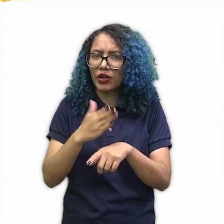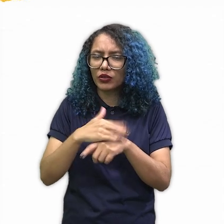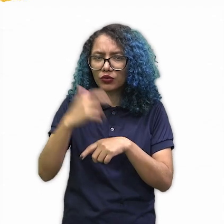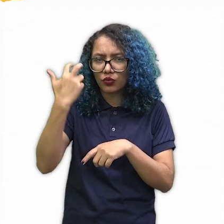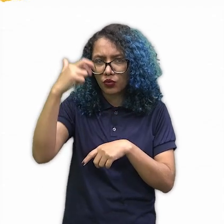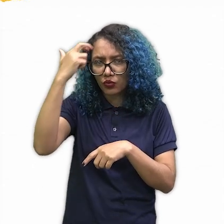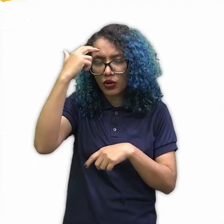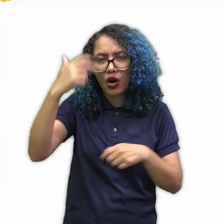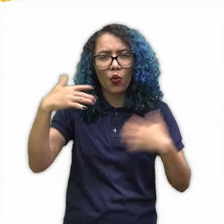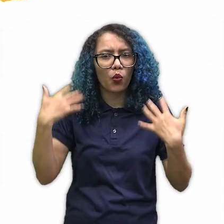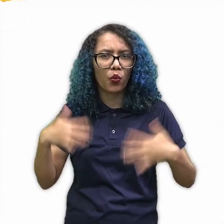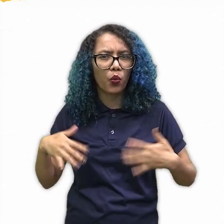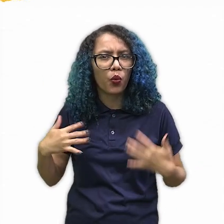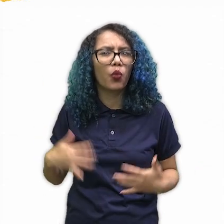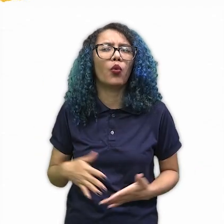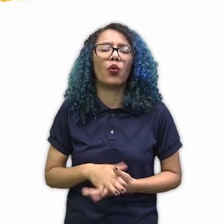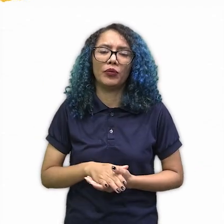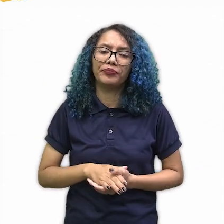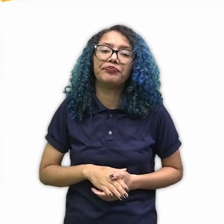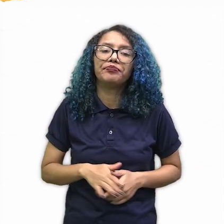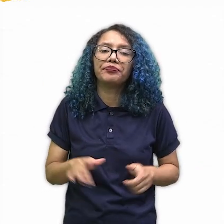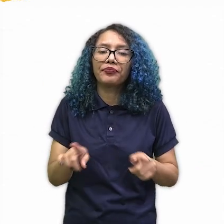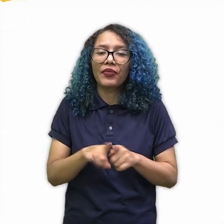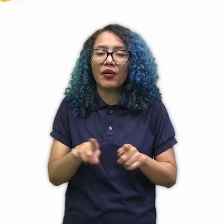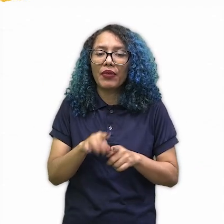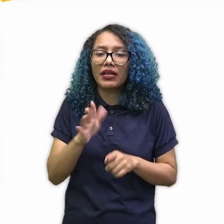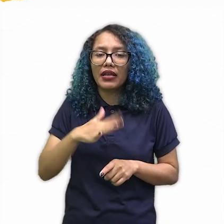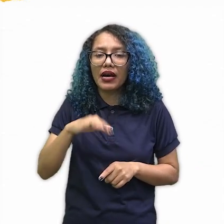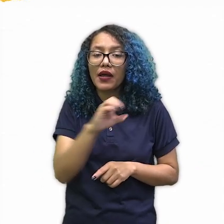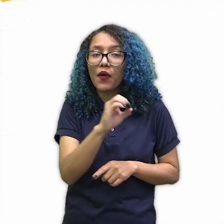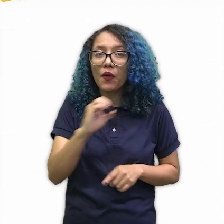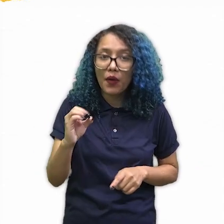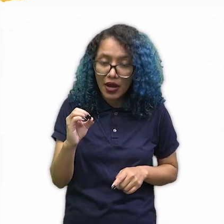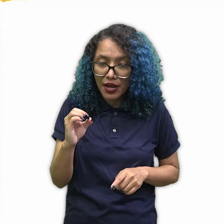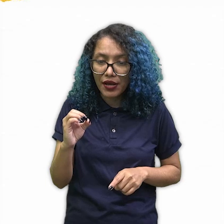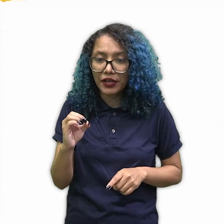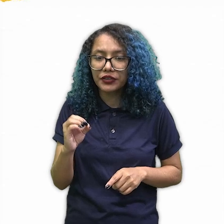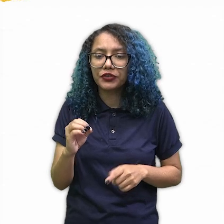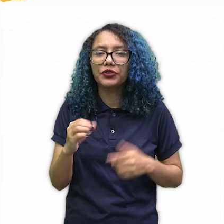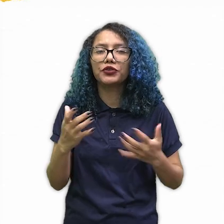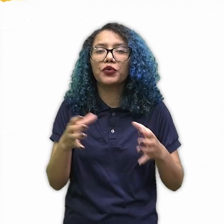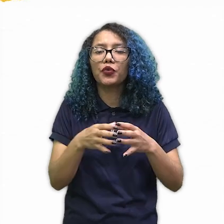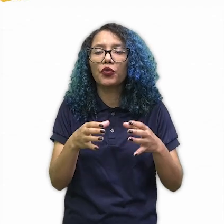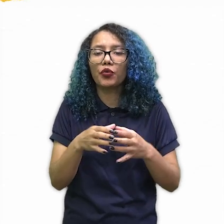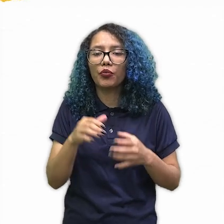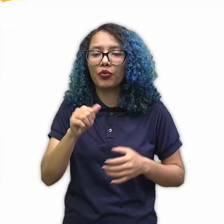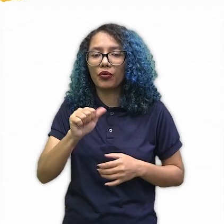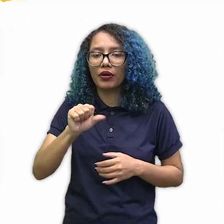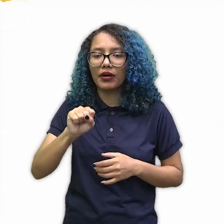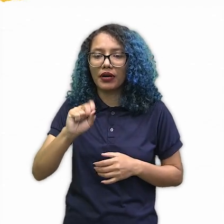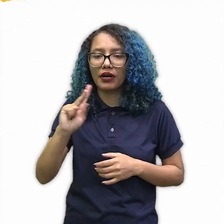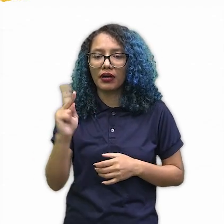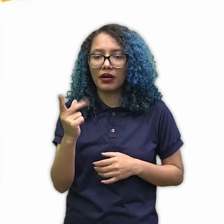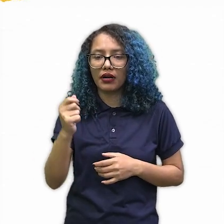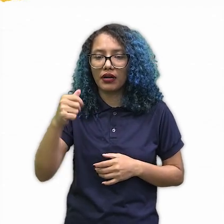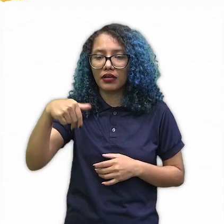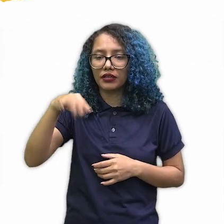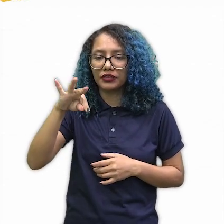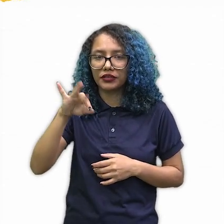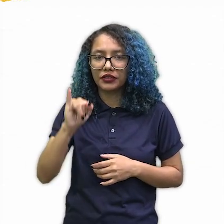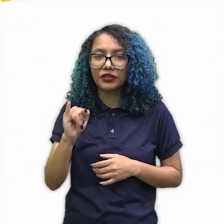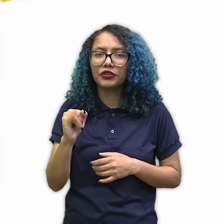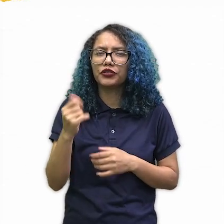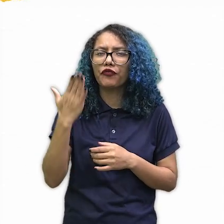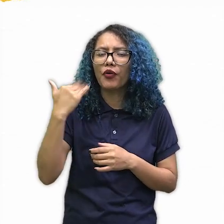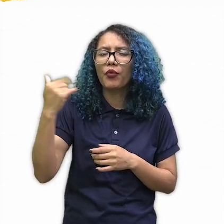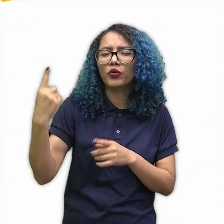na parte oeste africano, vamos ter quem? Os Ashanti, que vão ser destacados pelos seus